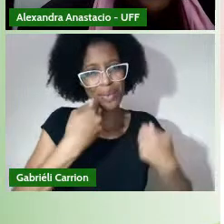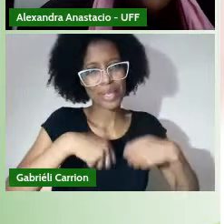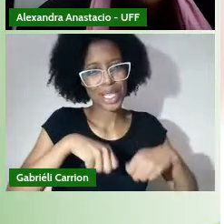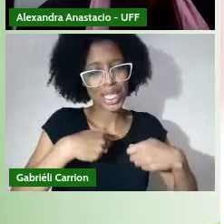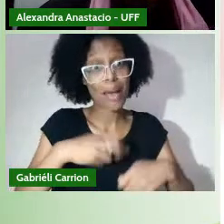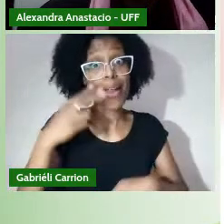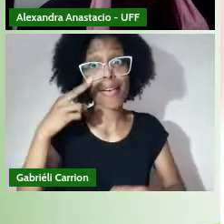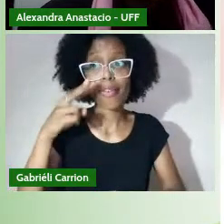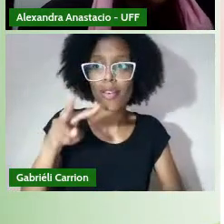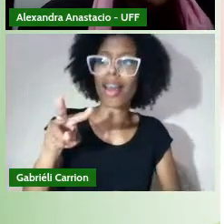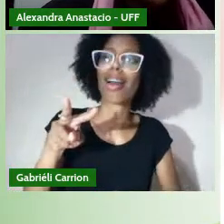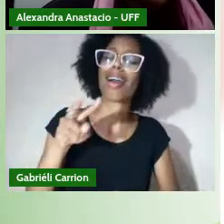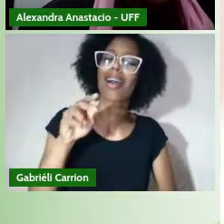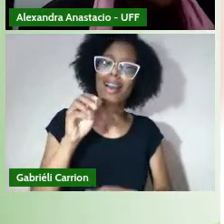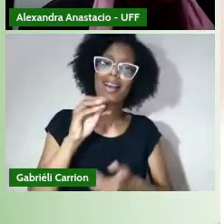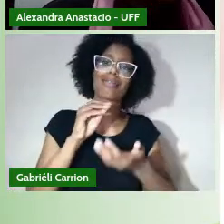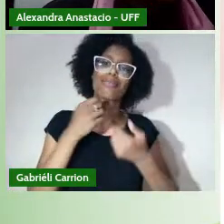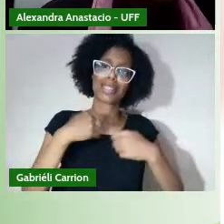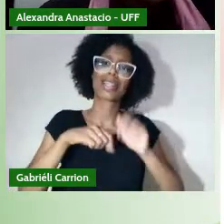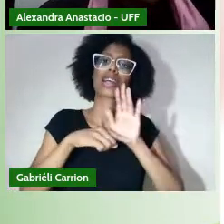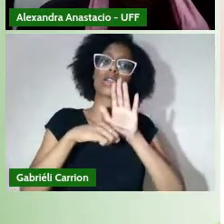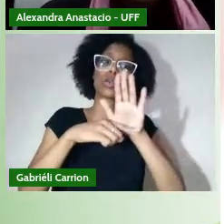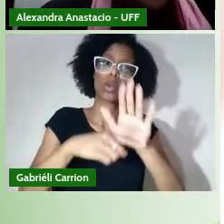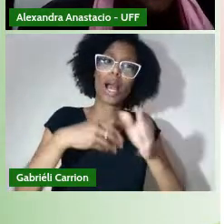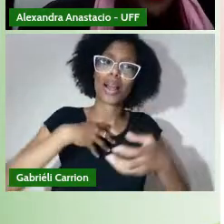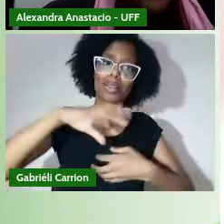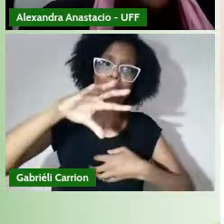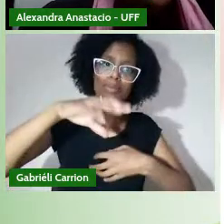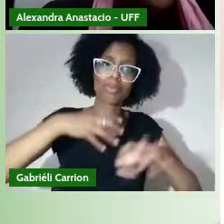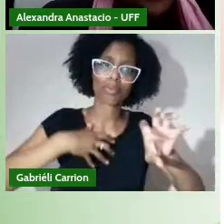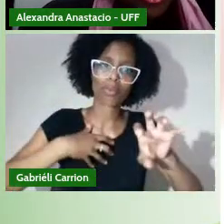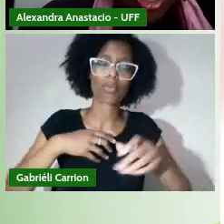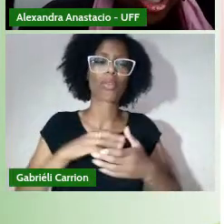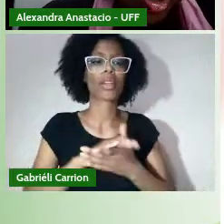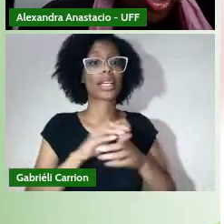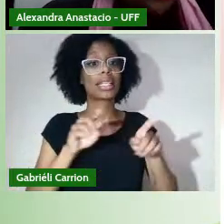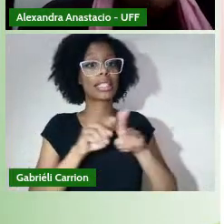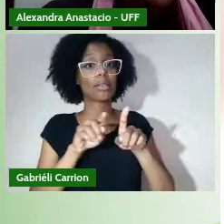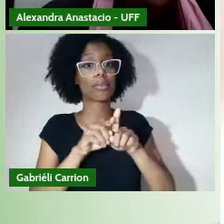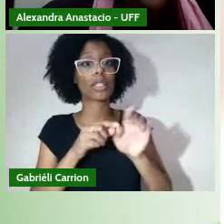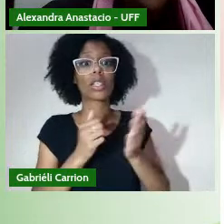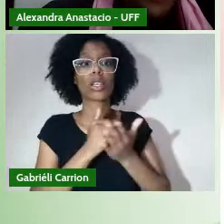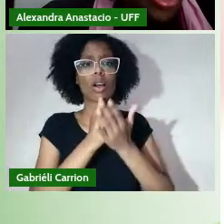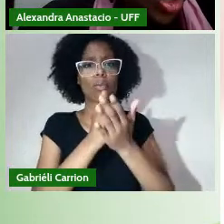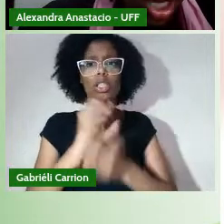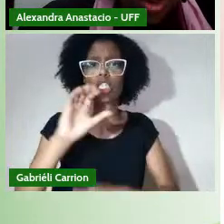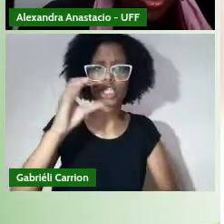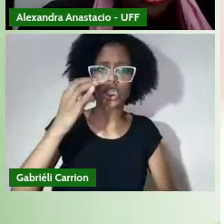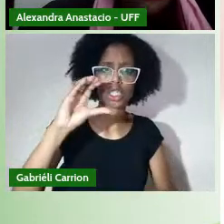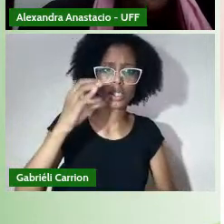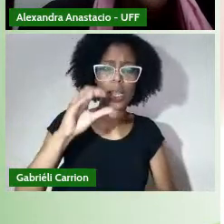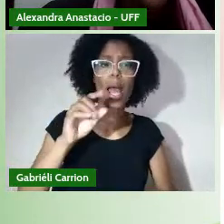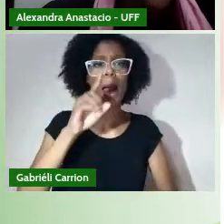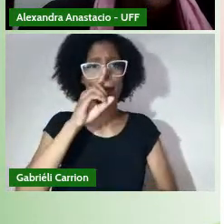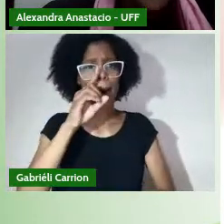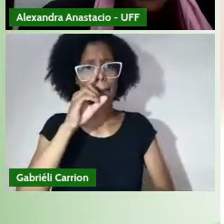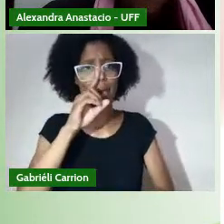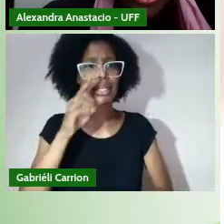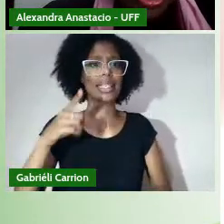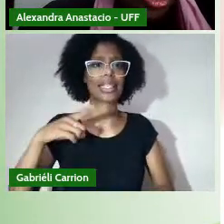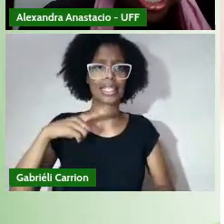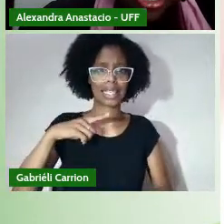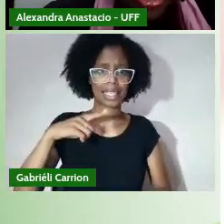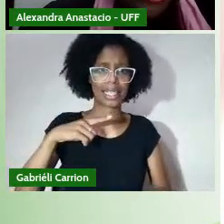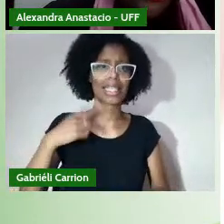A construção também de bonificação para na iniciação científica, para mães que tiraram